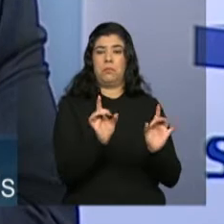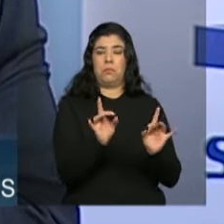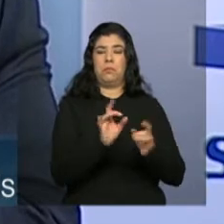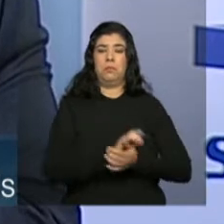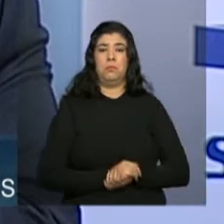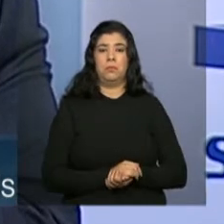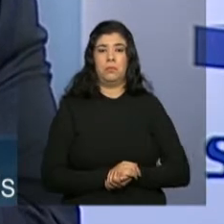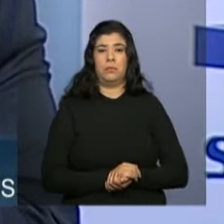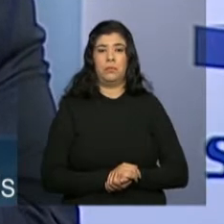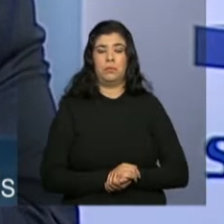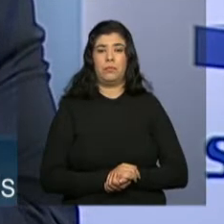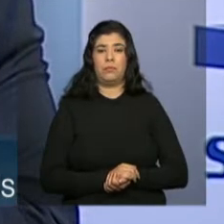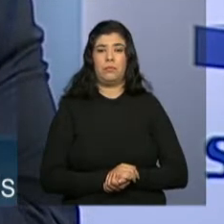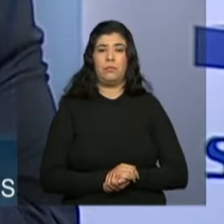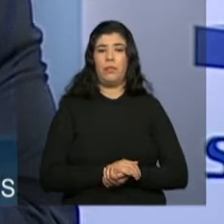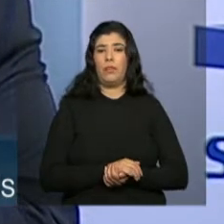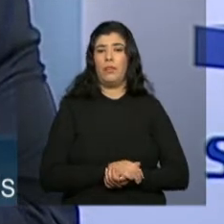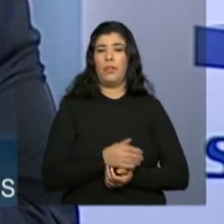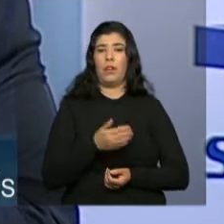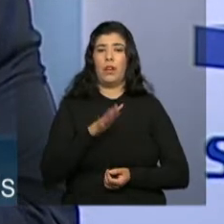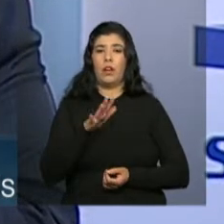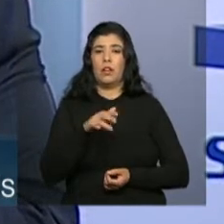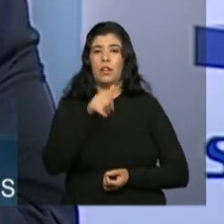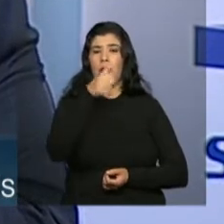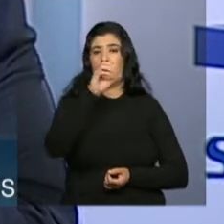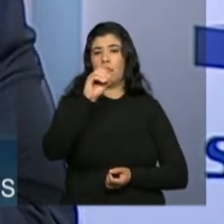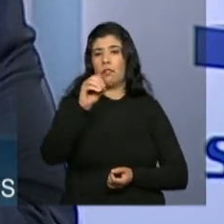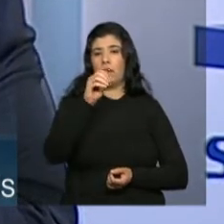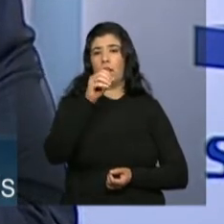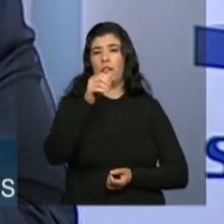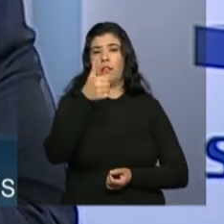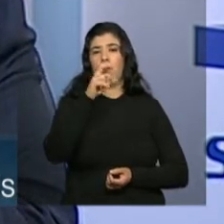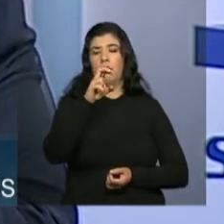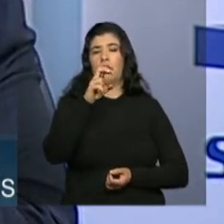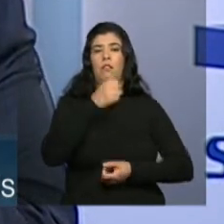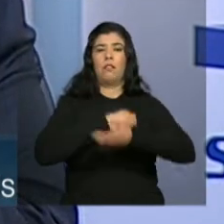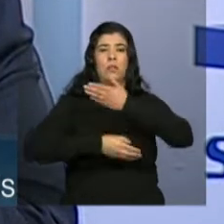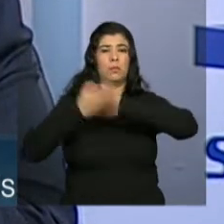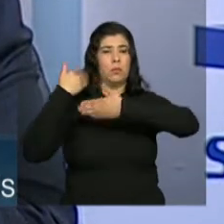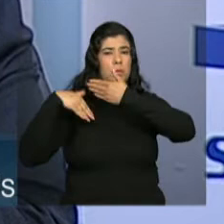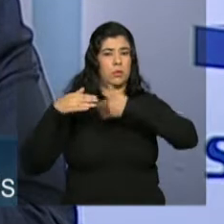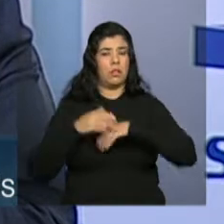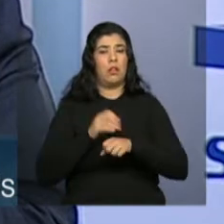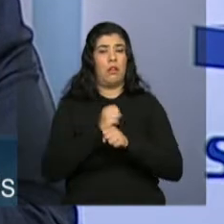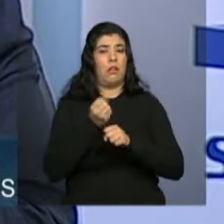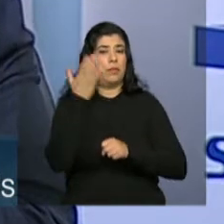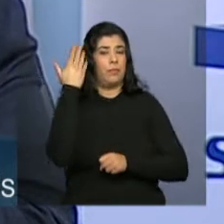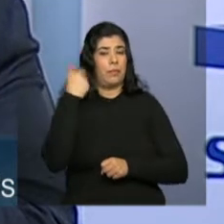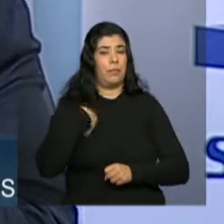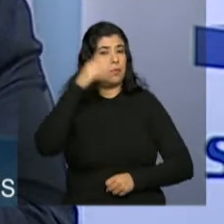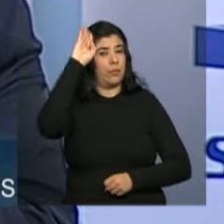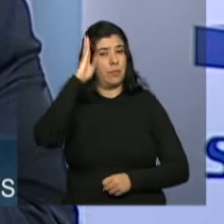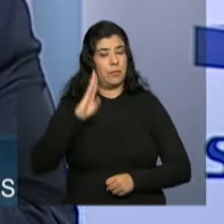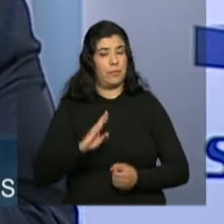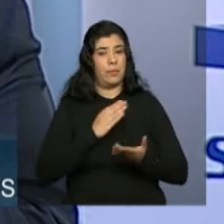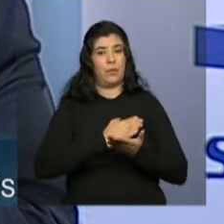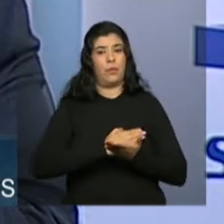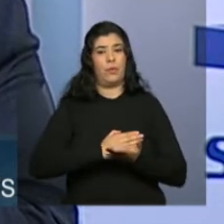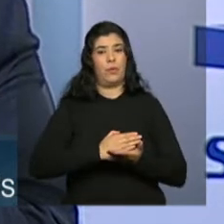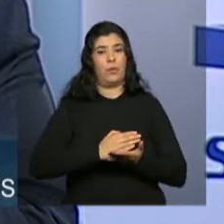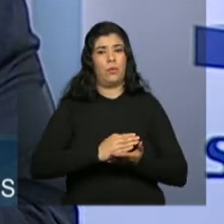a 10 15 20 anos atrás né quando o Brasil começou a a fazer uma